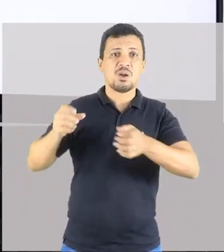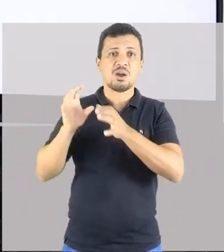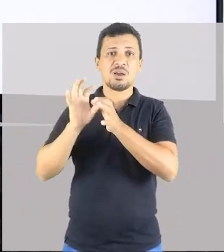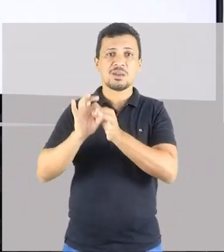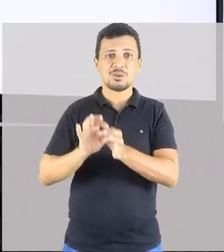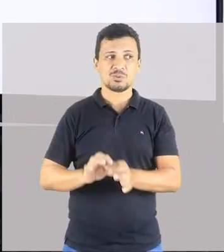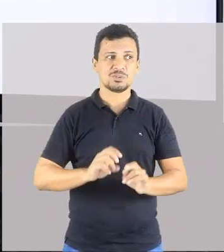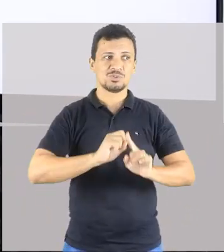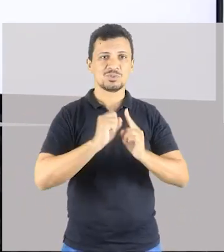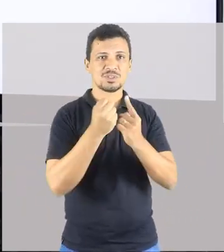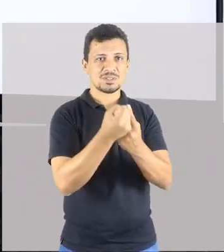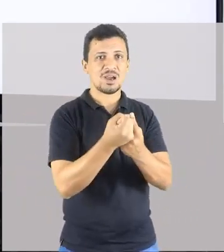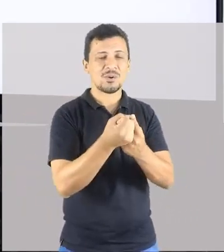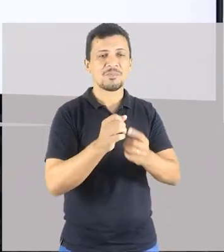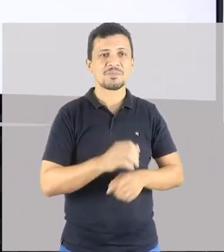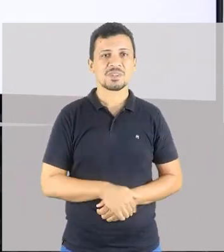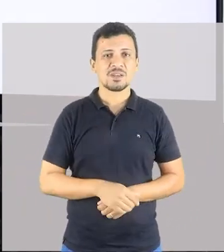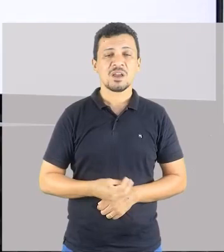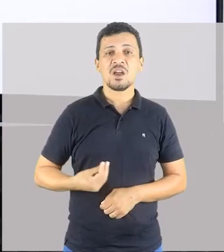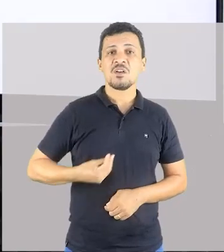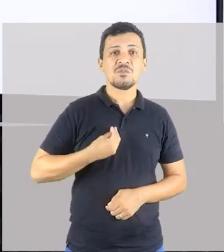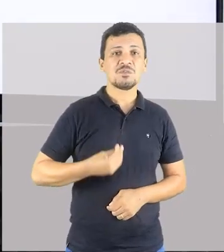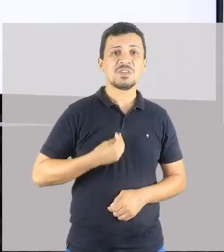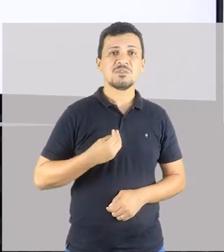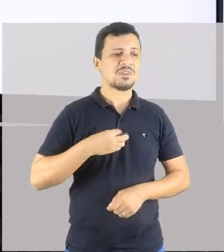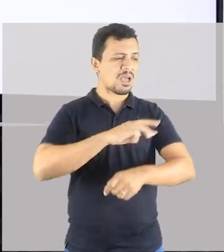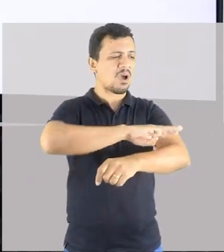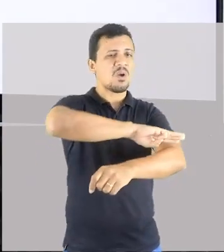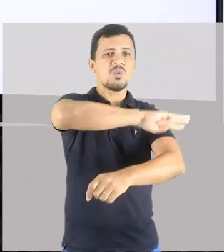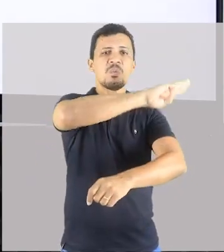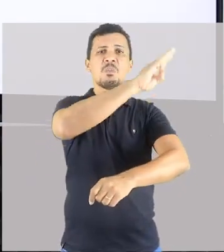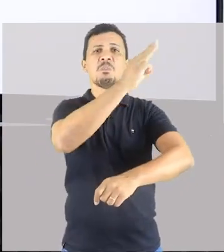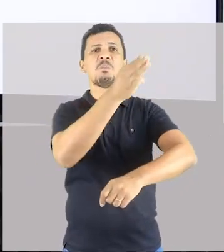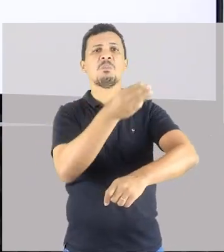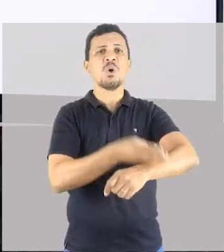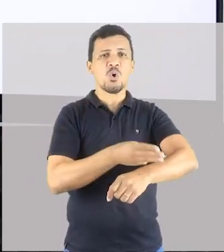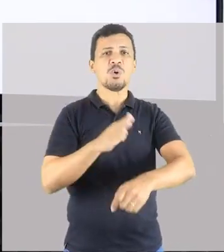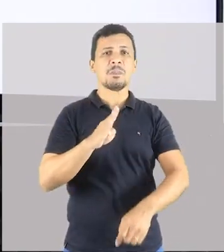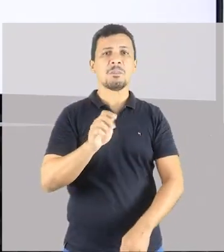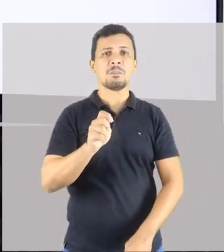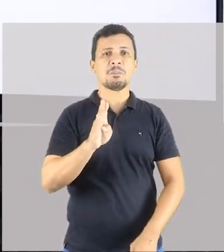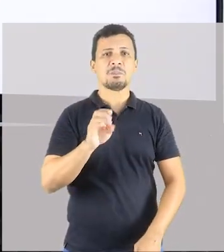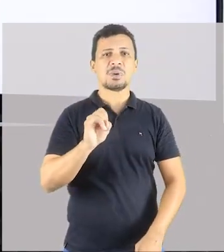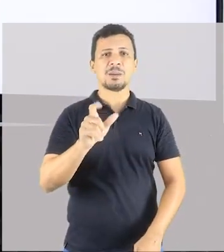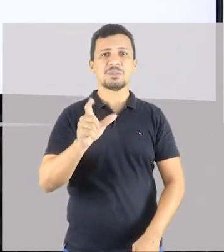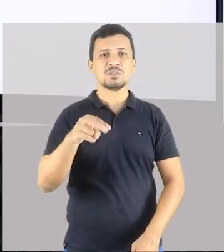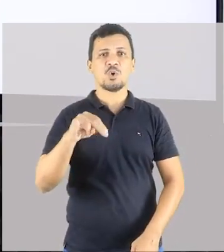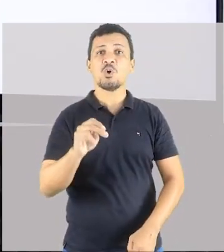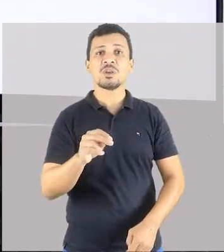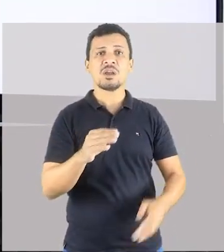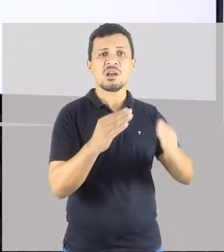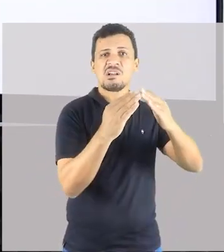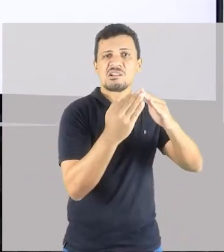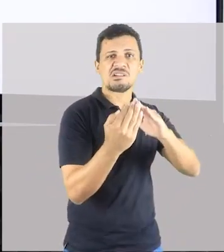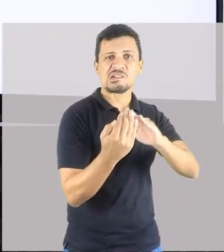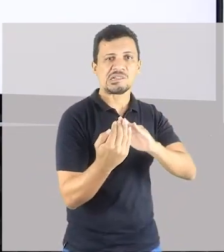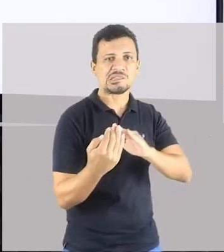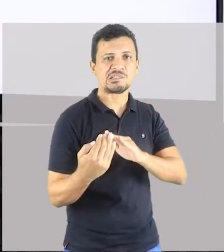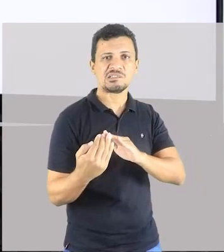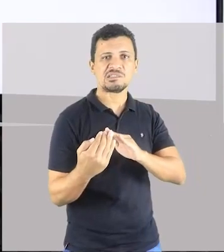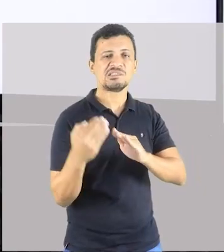João Gostoso, certo? Ele morava no Morro da Babilônia, no barracão, ele morava num barracão, então a